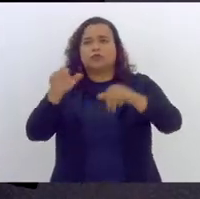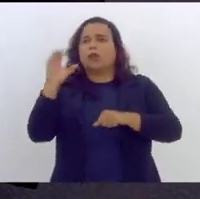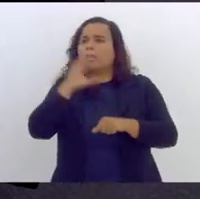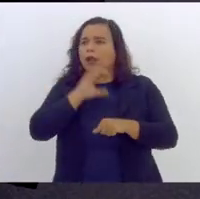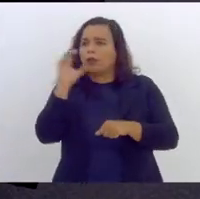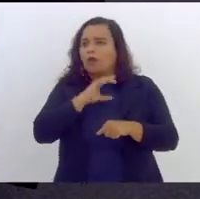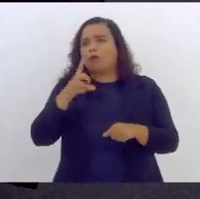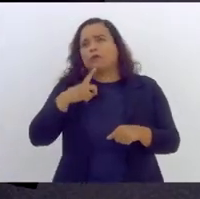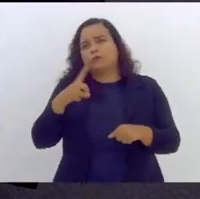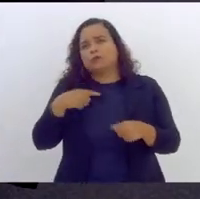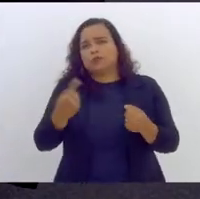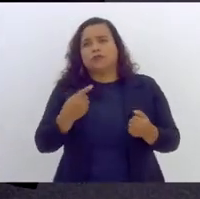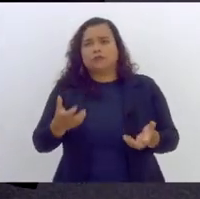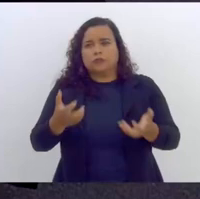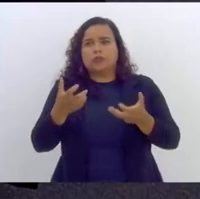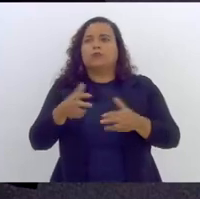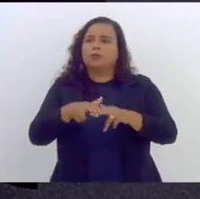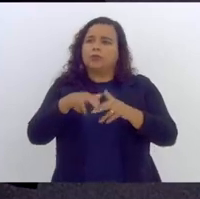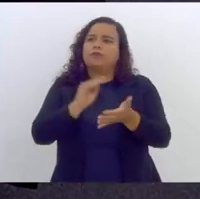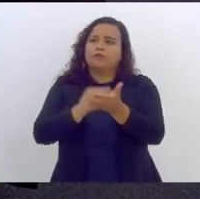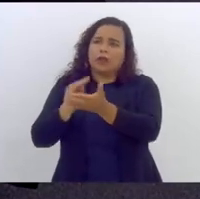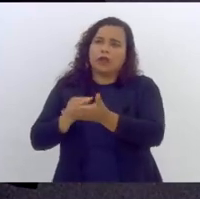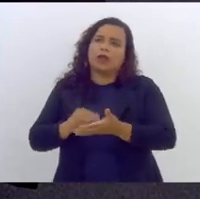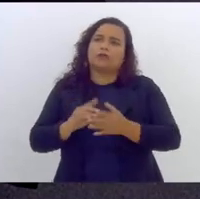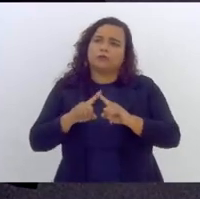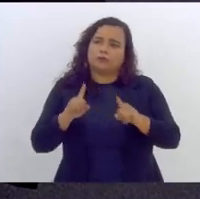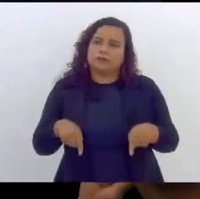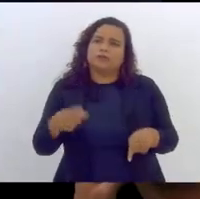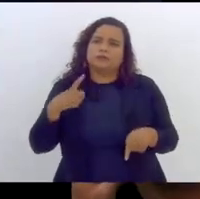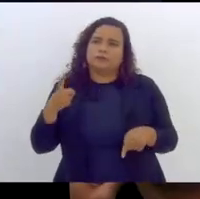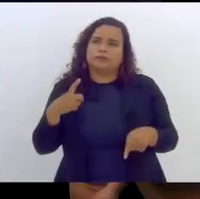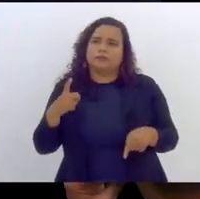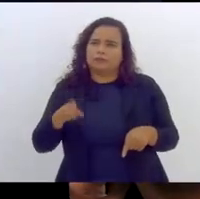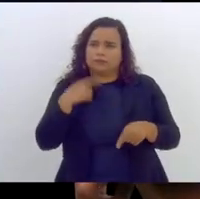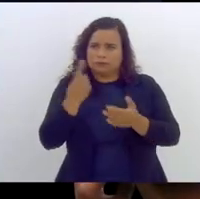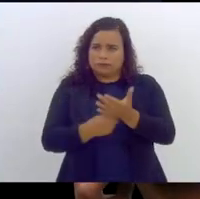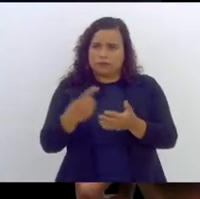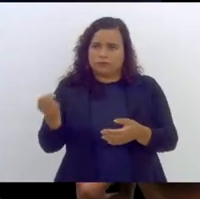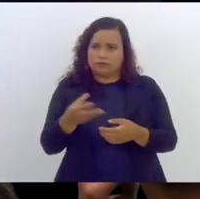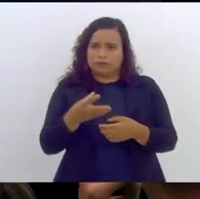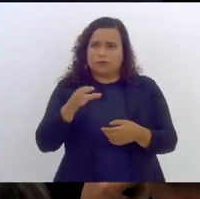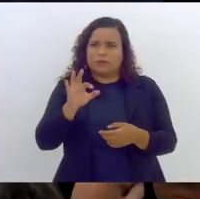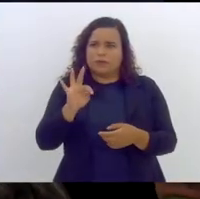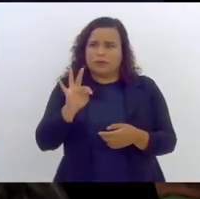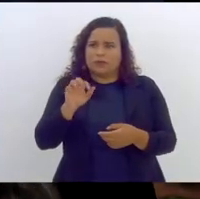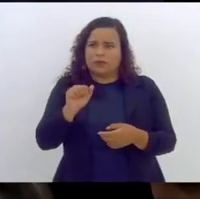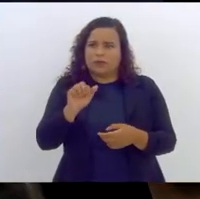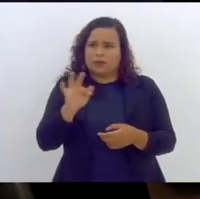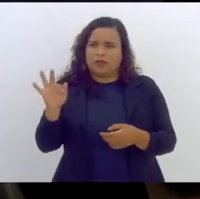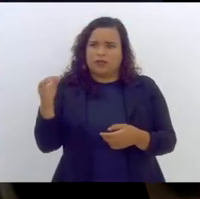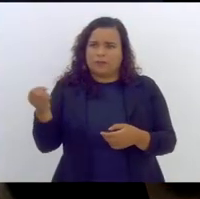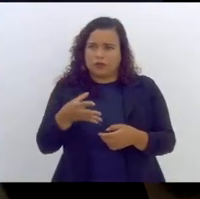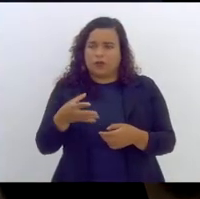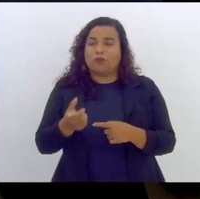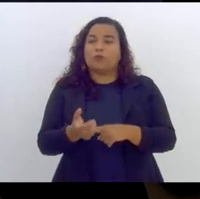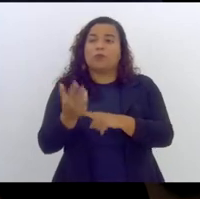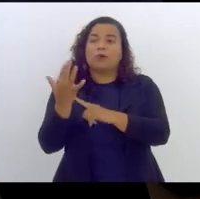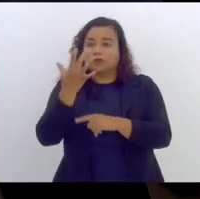brevidade possível né devido à carência de pessoal essa repactuação pro novo TAF que quantitativo de pessoas